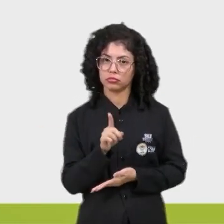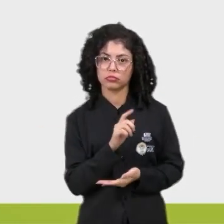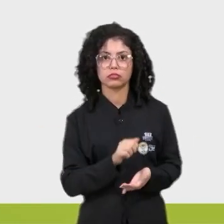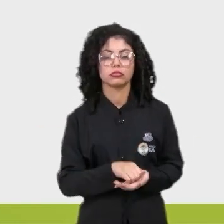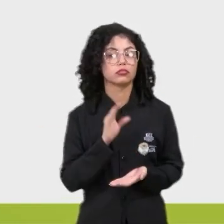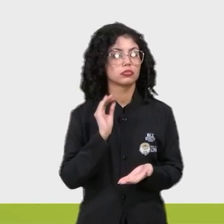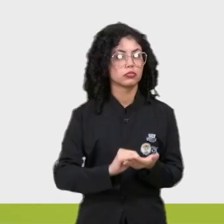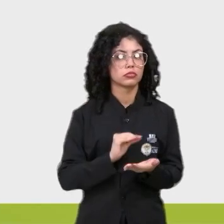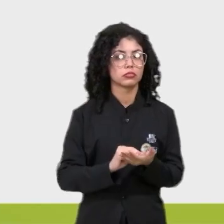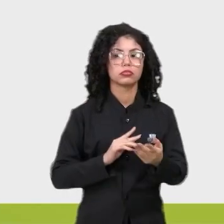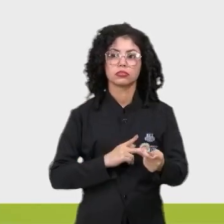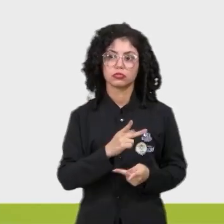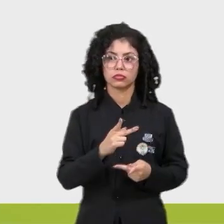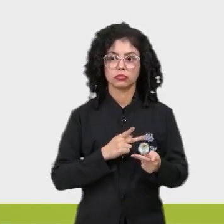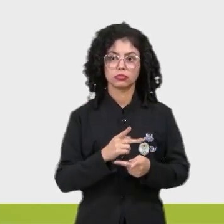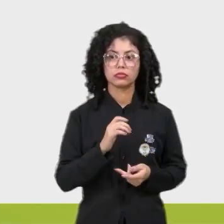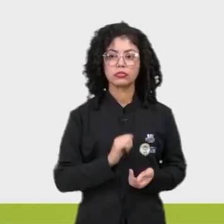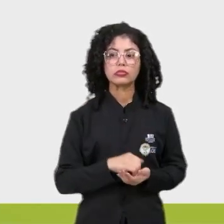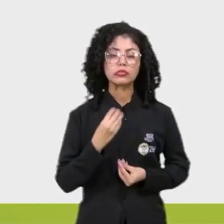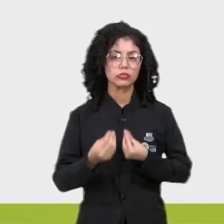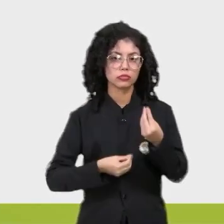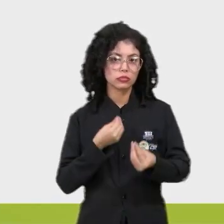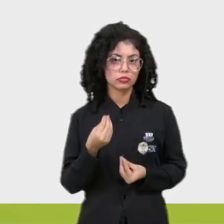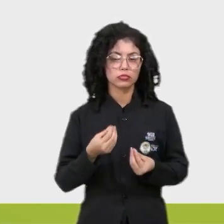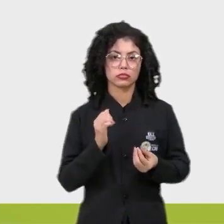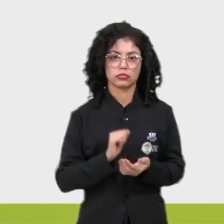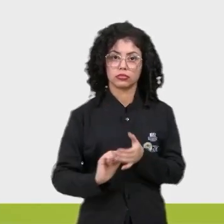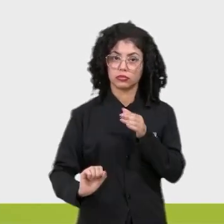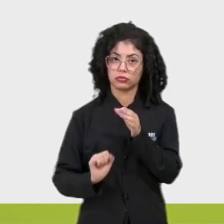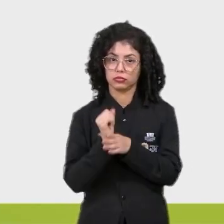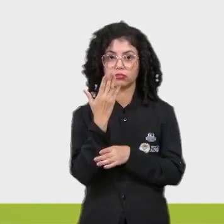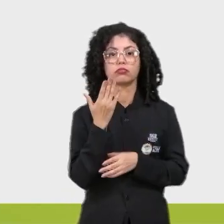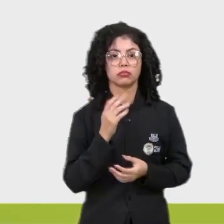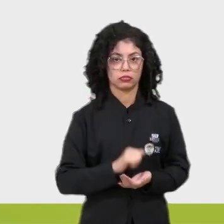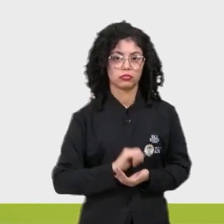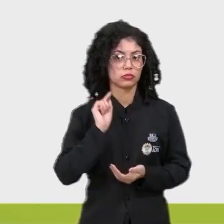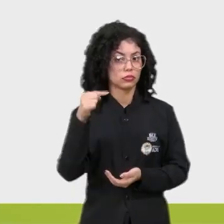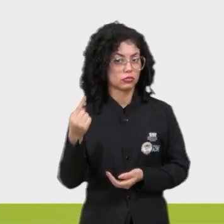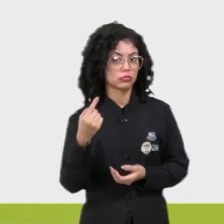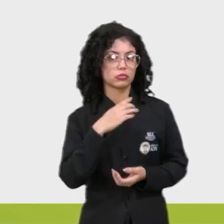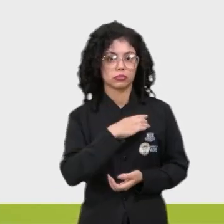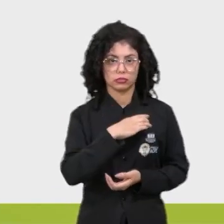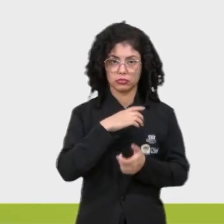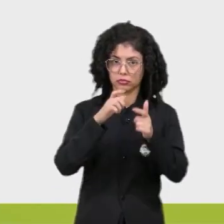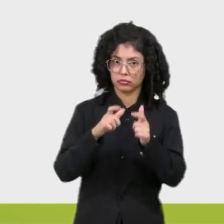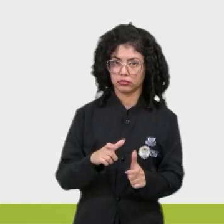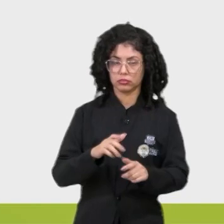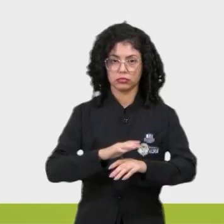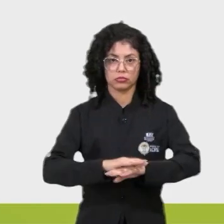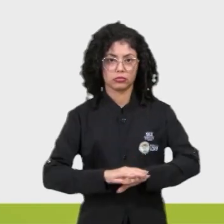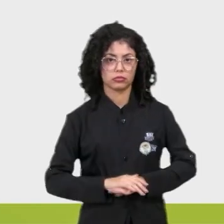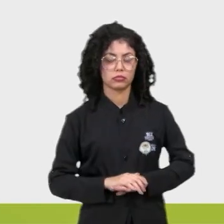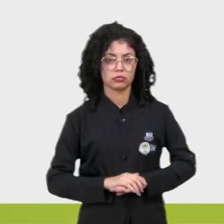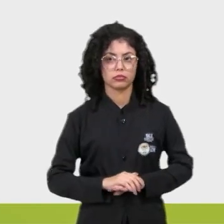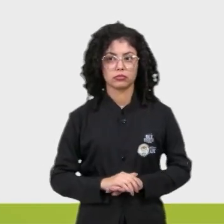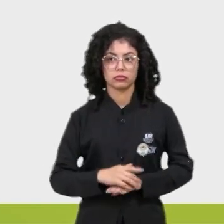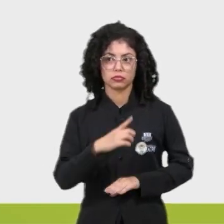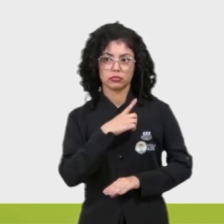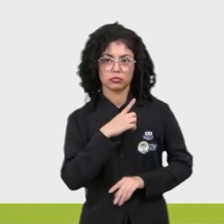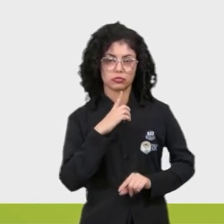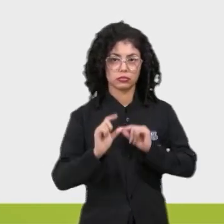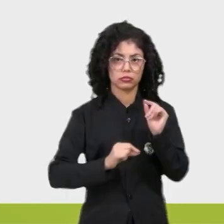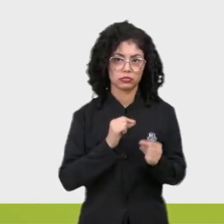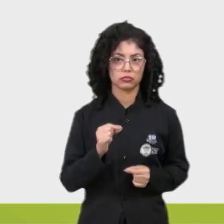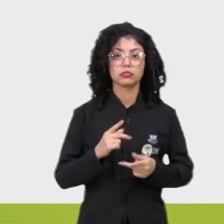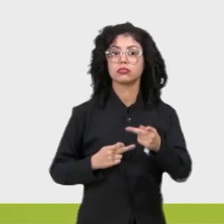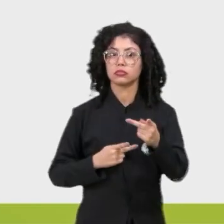pela falta do planejamento, da forma como ela surgiu ali naquele espaço, tá? E nós temos as